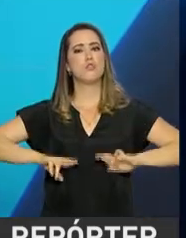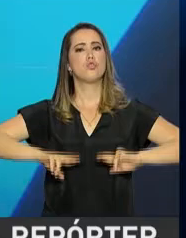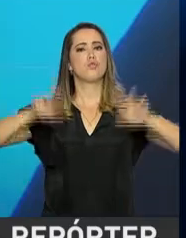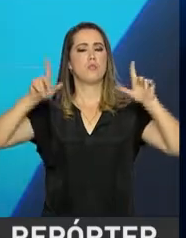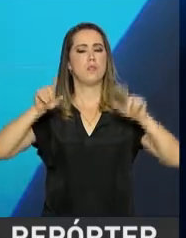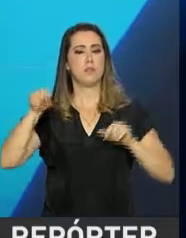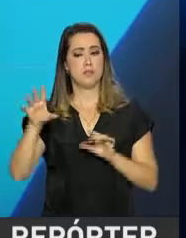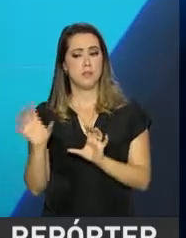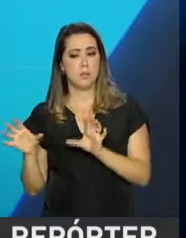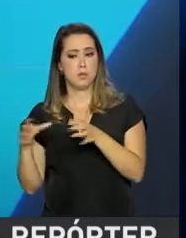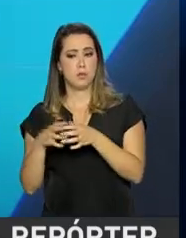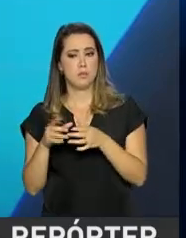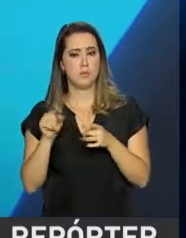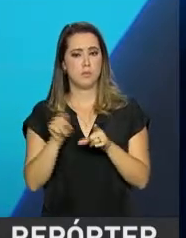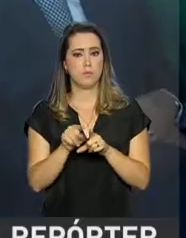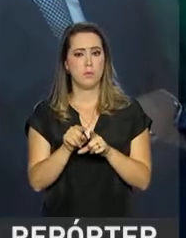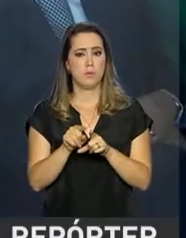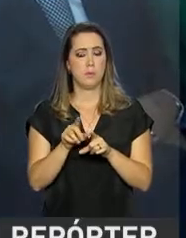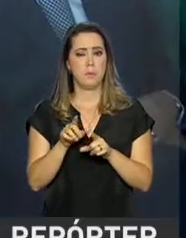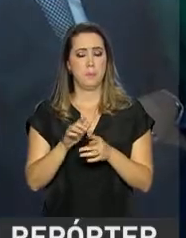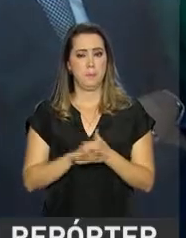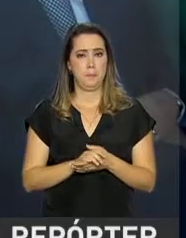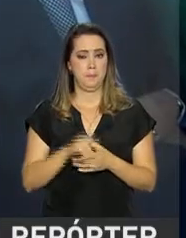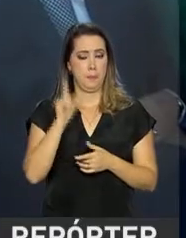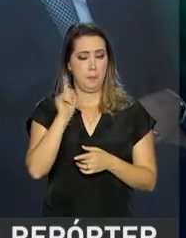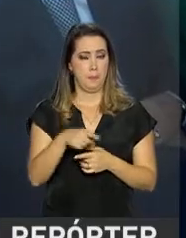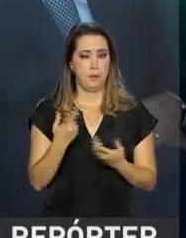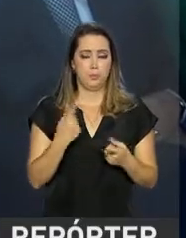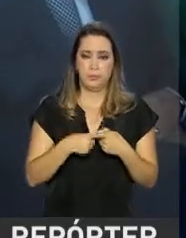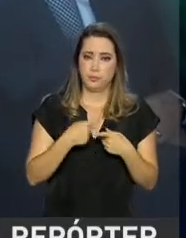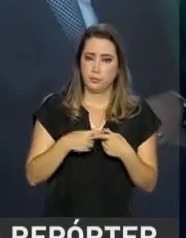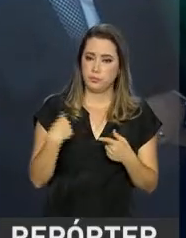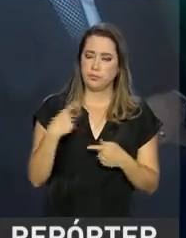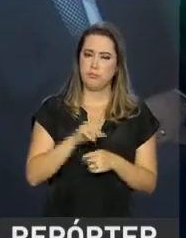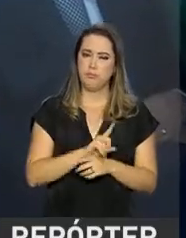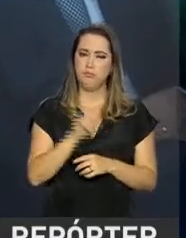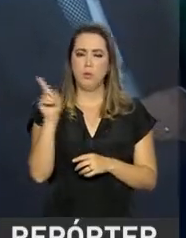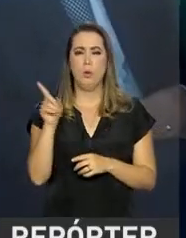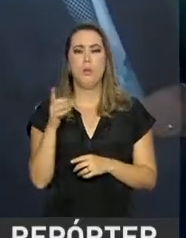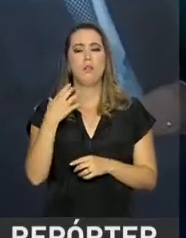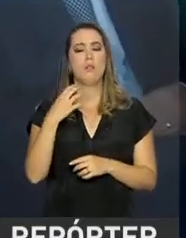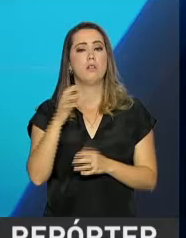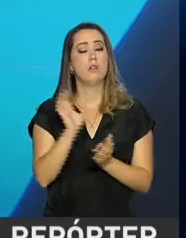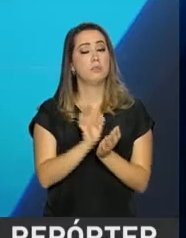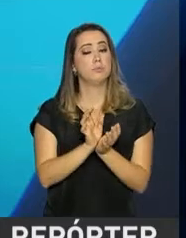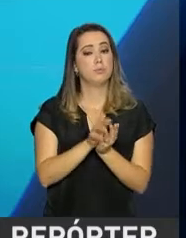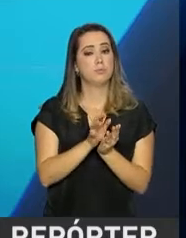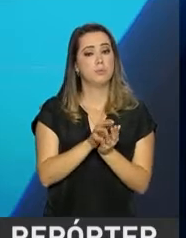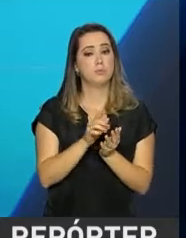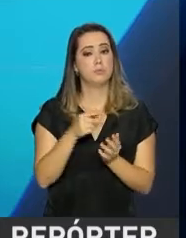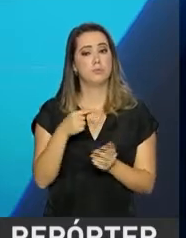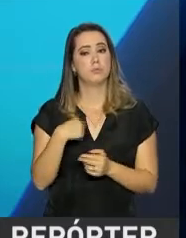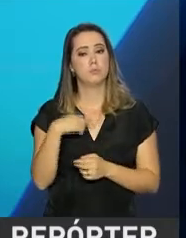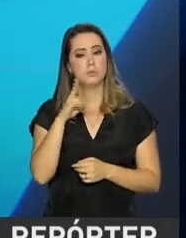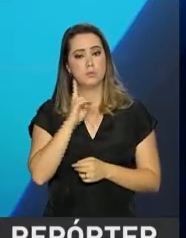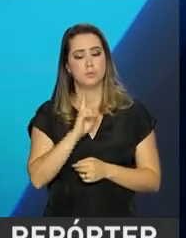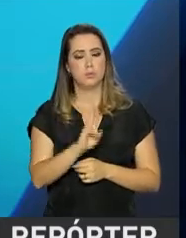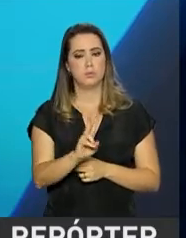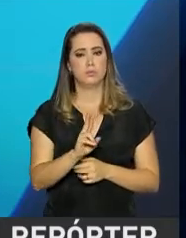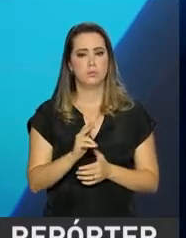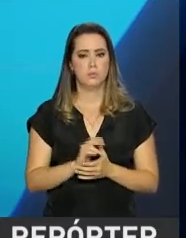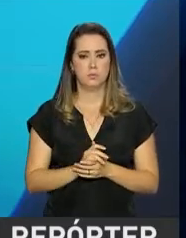a discriminação com a diferença feita não foi sem razão que lá em pernambuco eu registrei